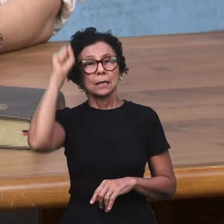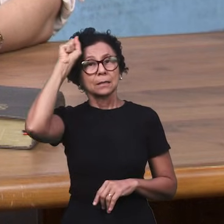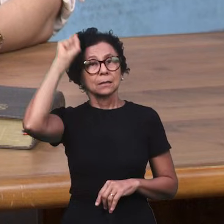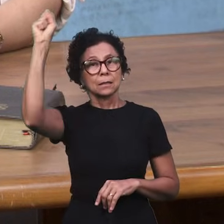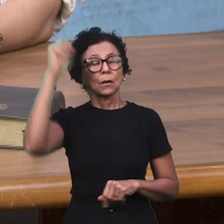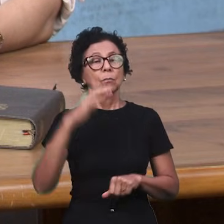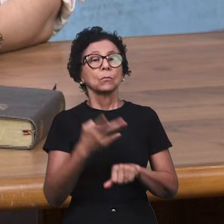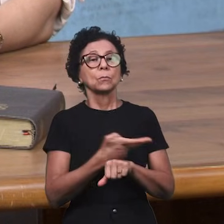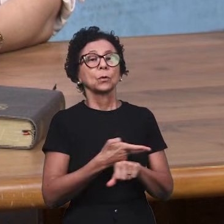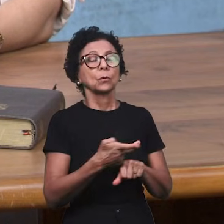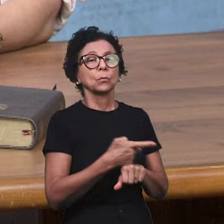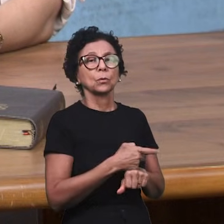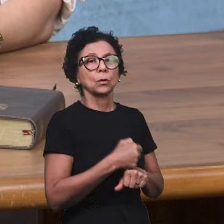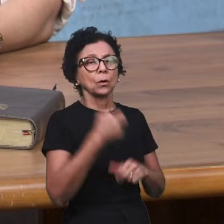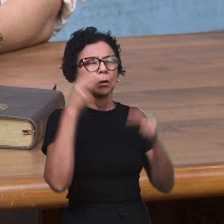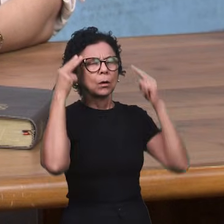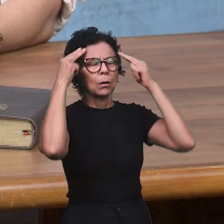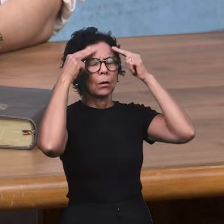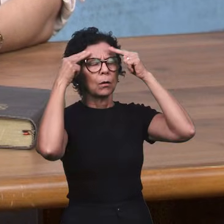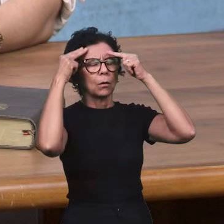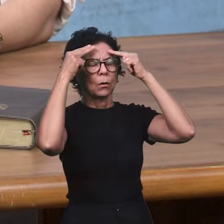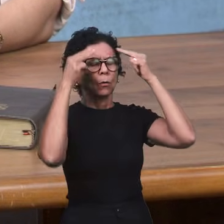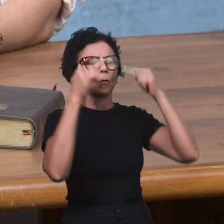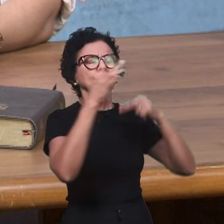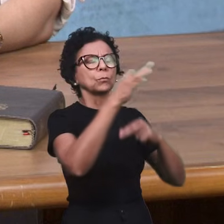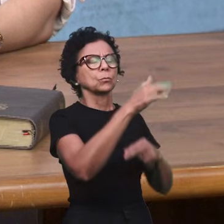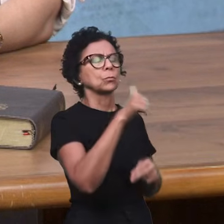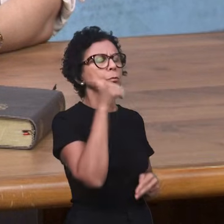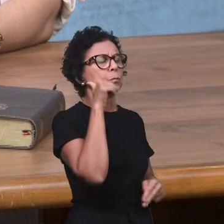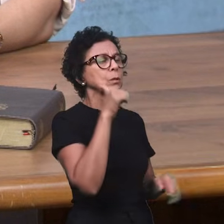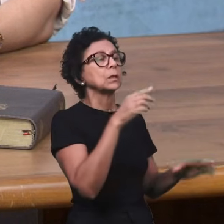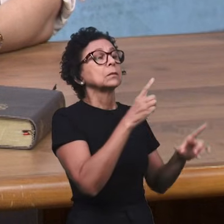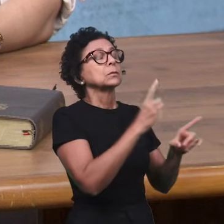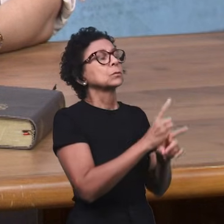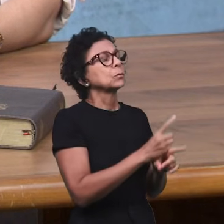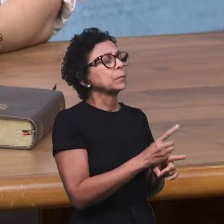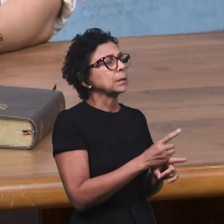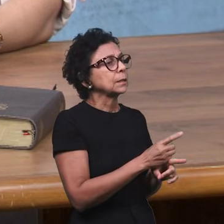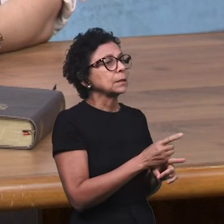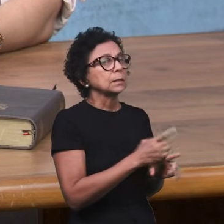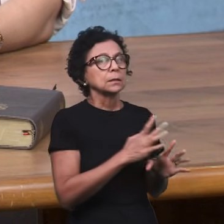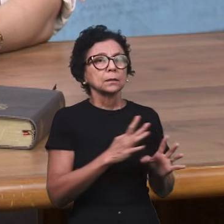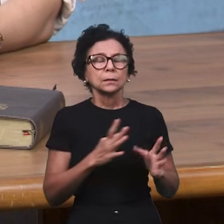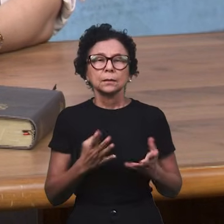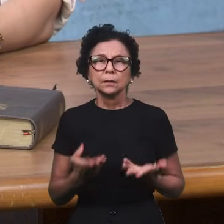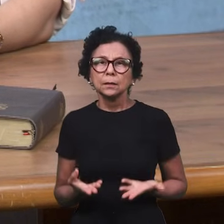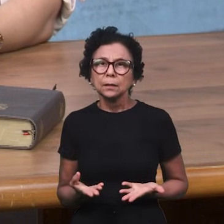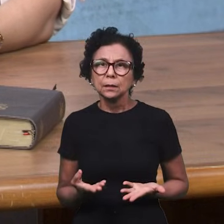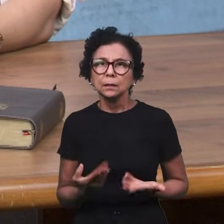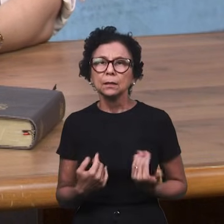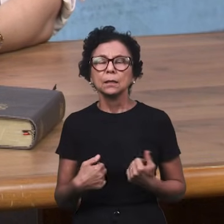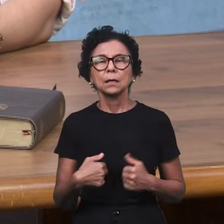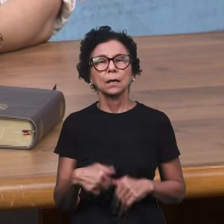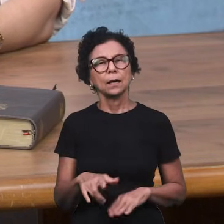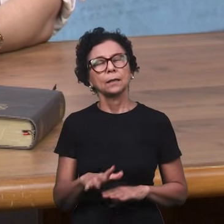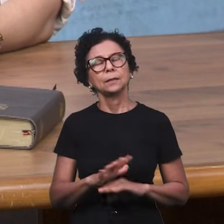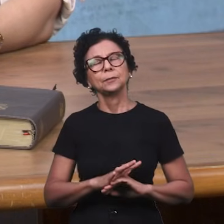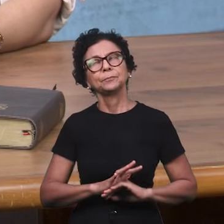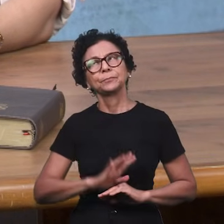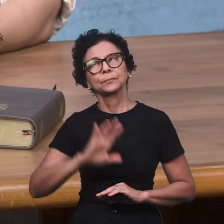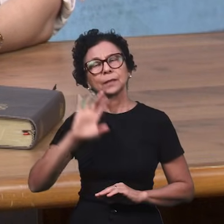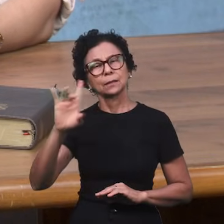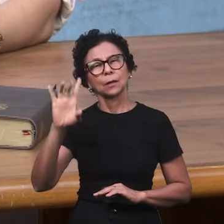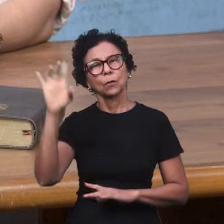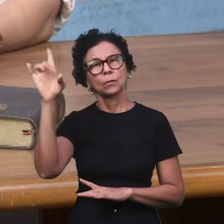para consultar. E não buscou ao Senhor, pelo que o matou, e transferiu o reino